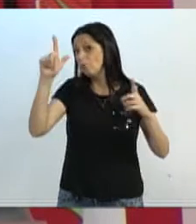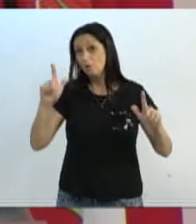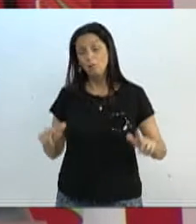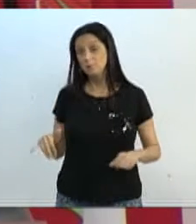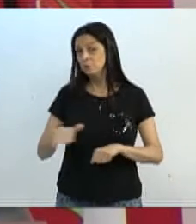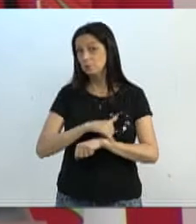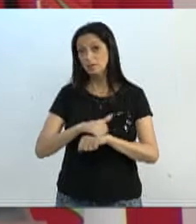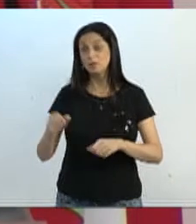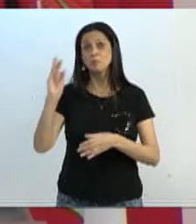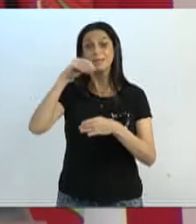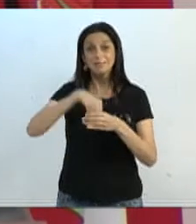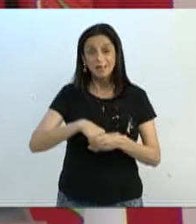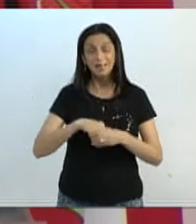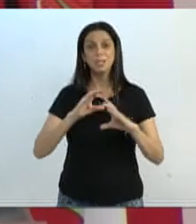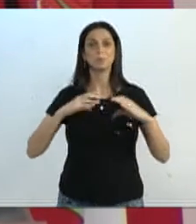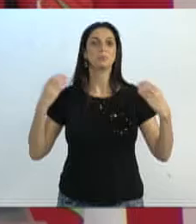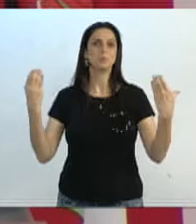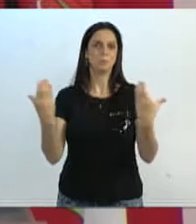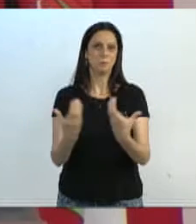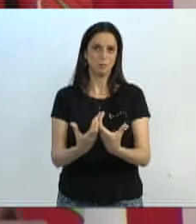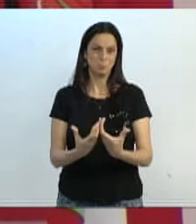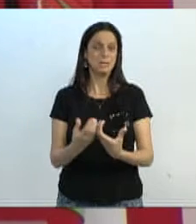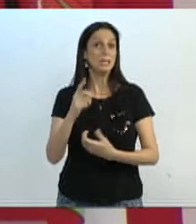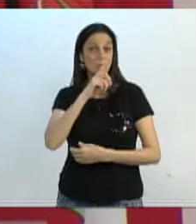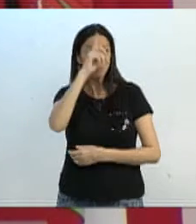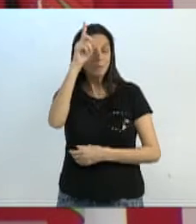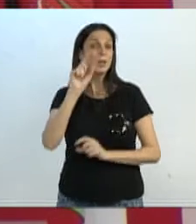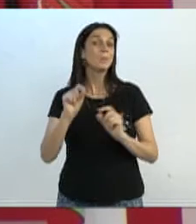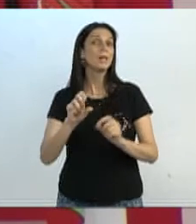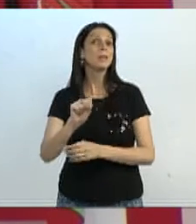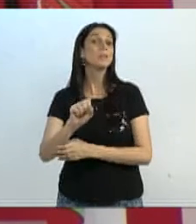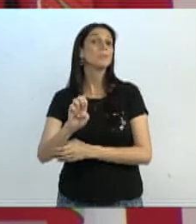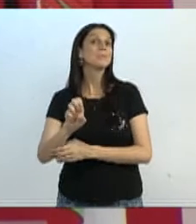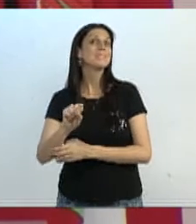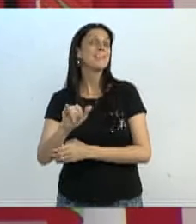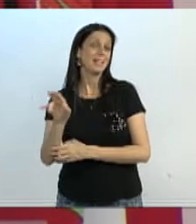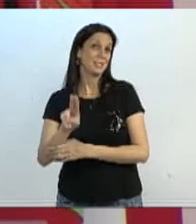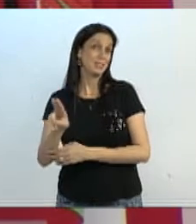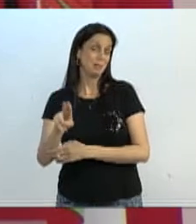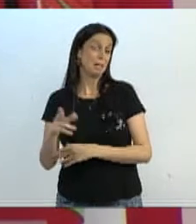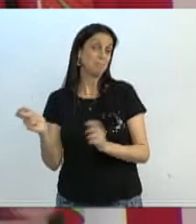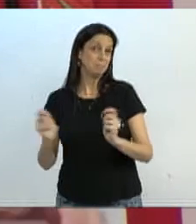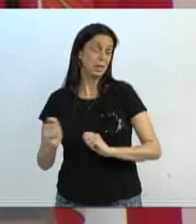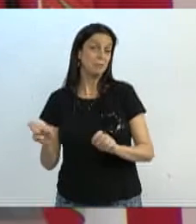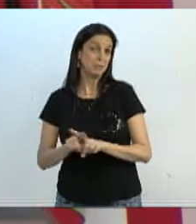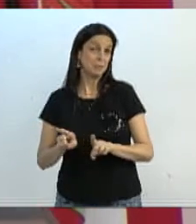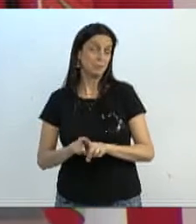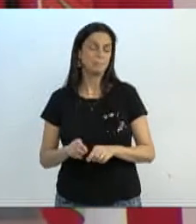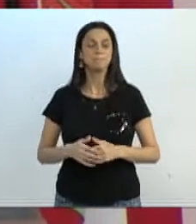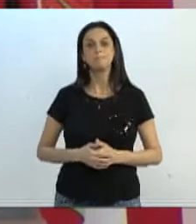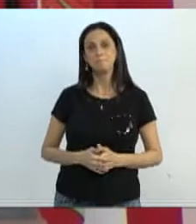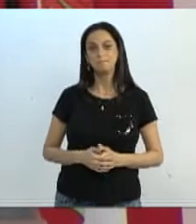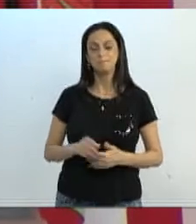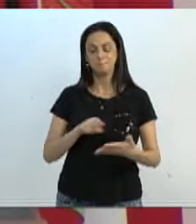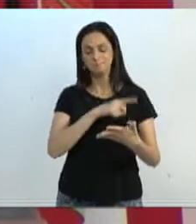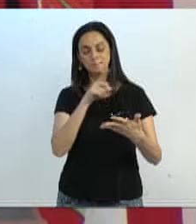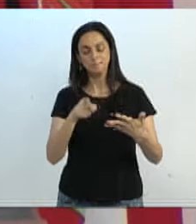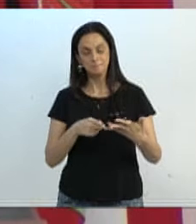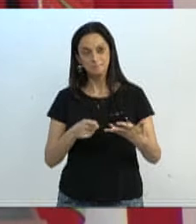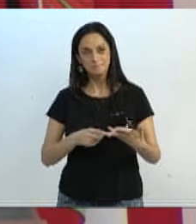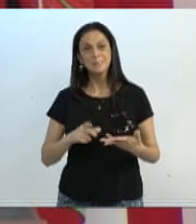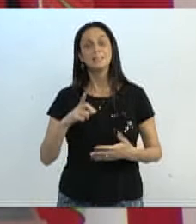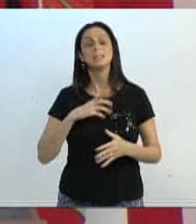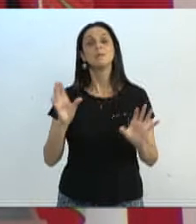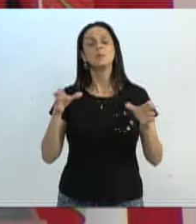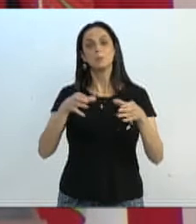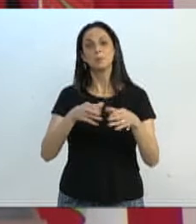sim, e de forma sustentável. Quero destacar também a participação da nossa seleção brasileira de futsal,